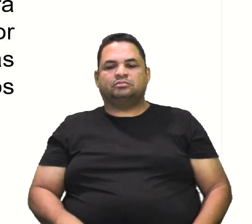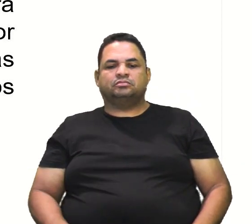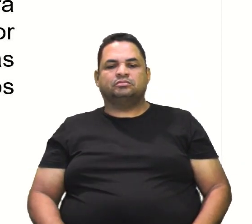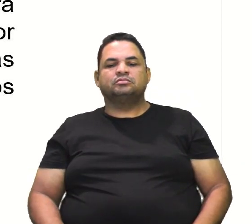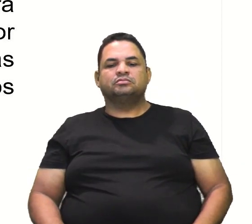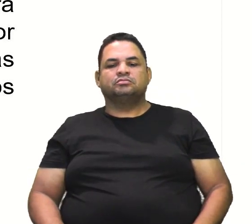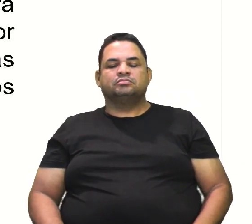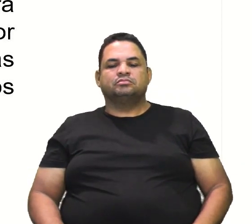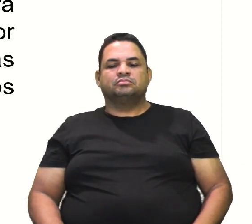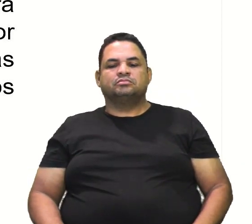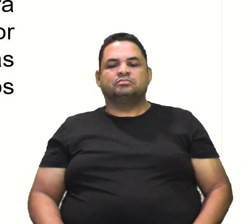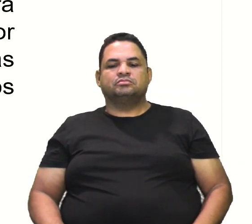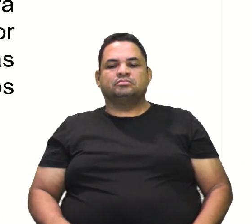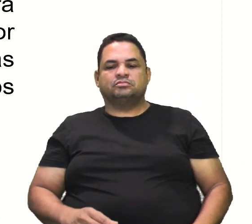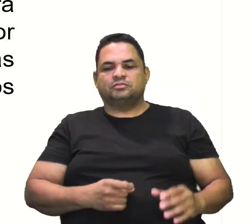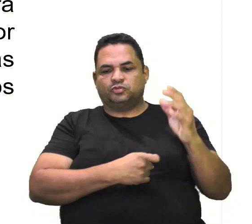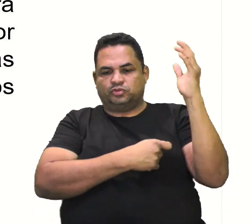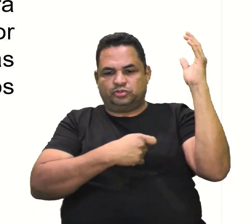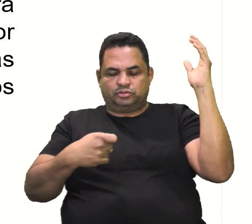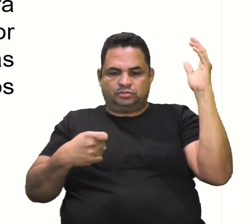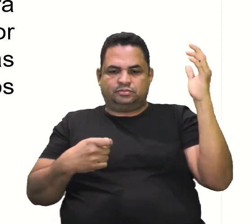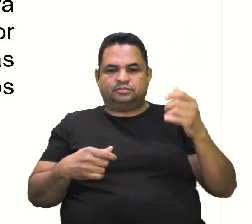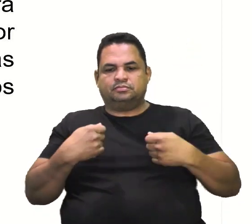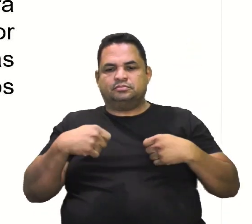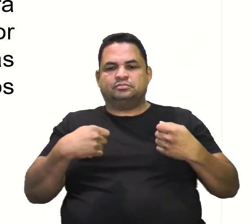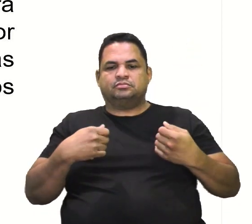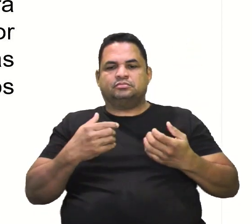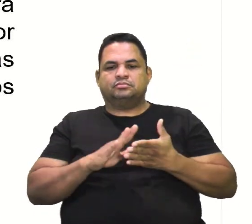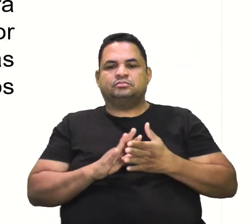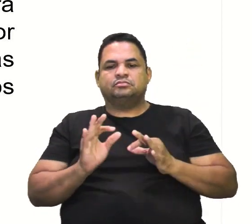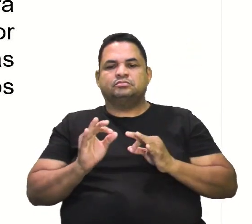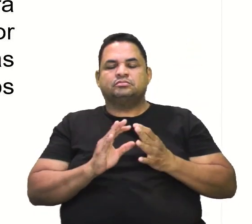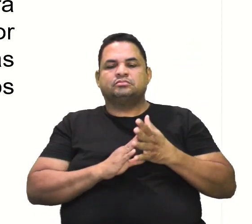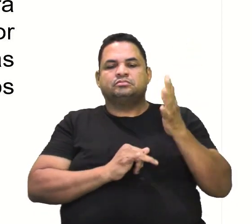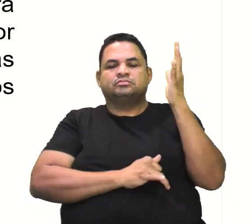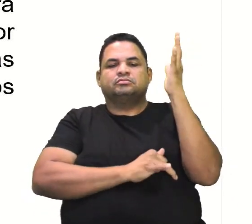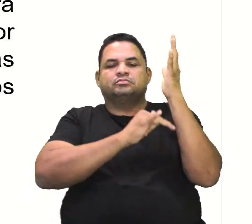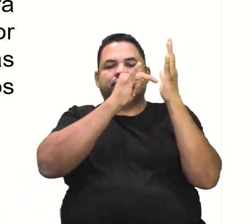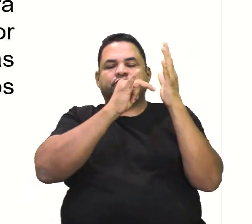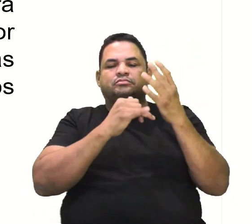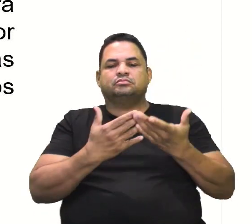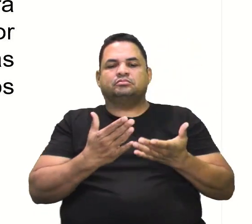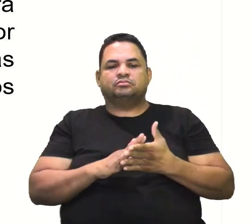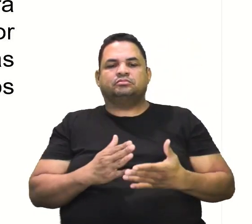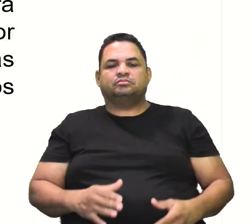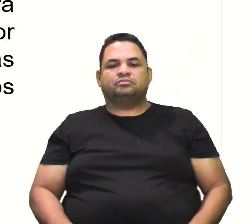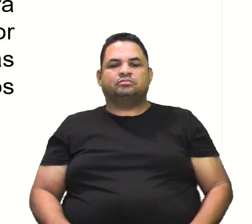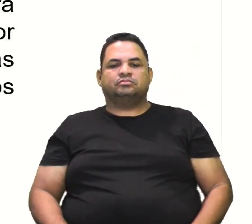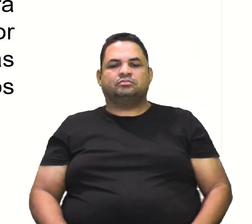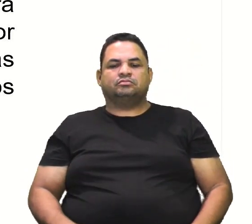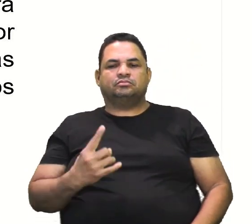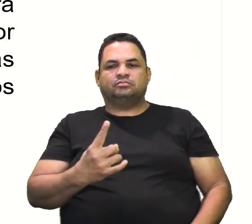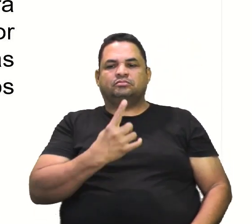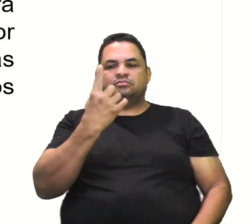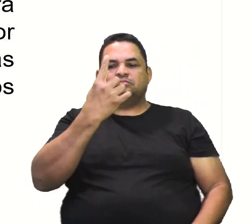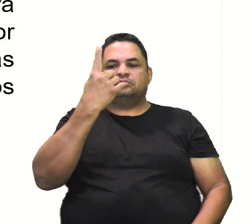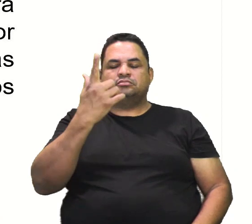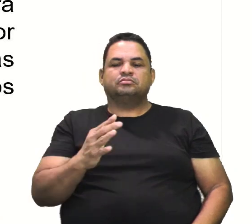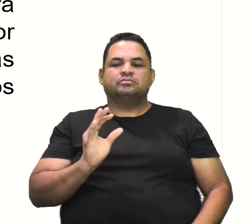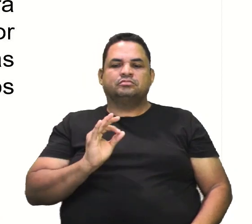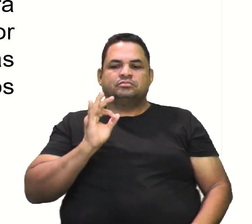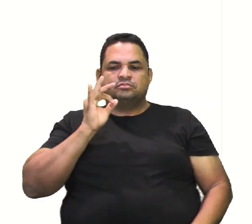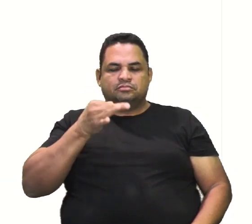está em 8, isso no meu eixo X. Então, o que eu preciso apenas é do meu eixo Y, que vai dar a